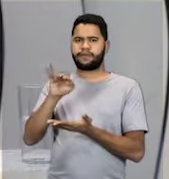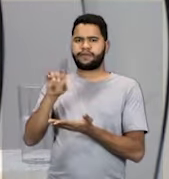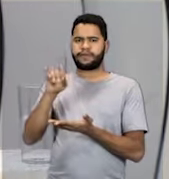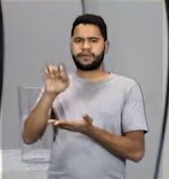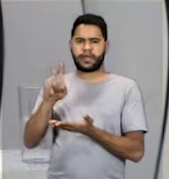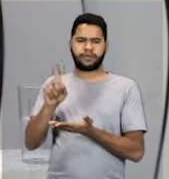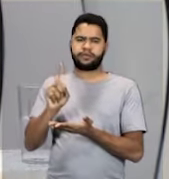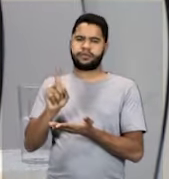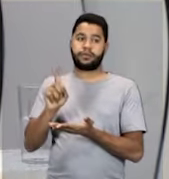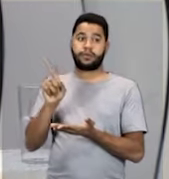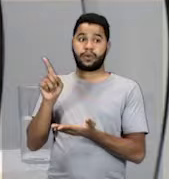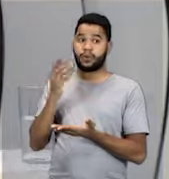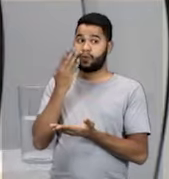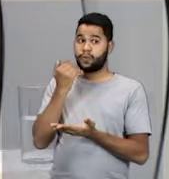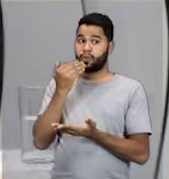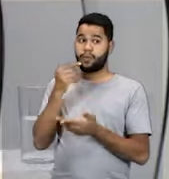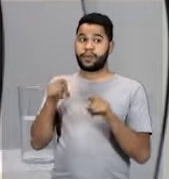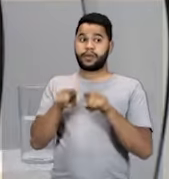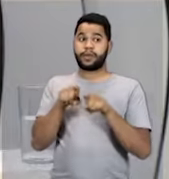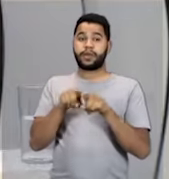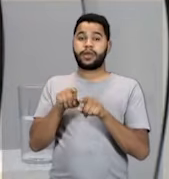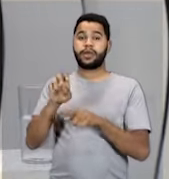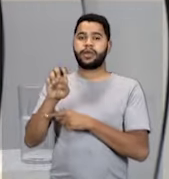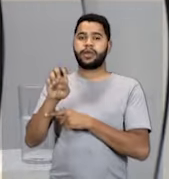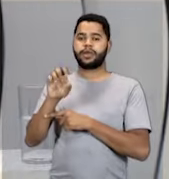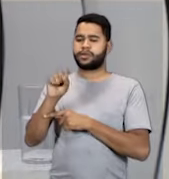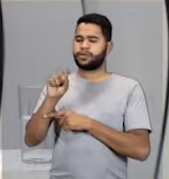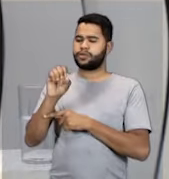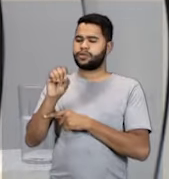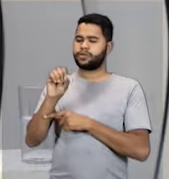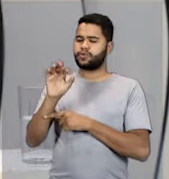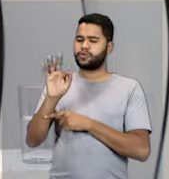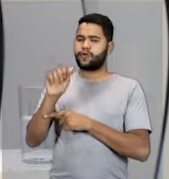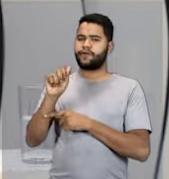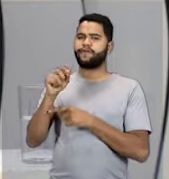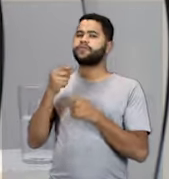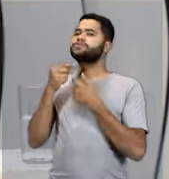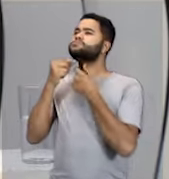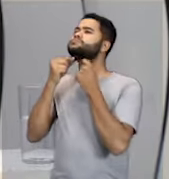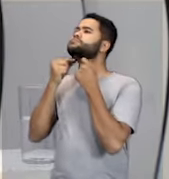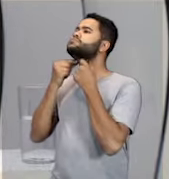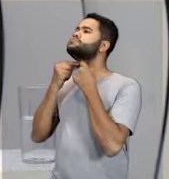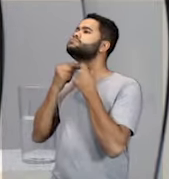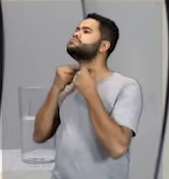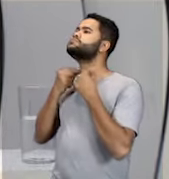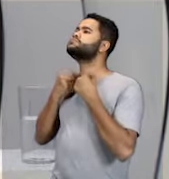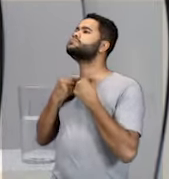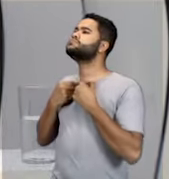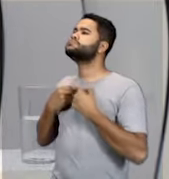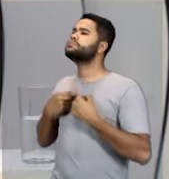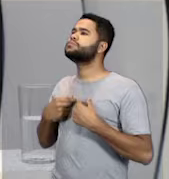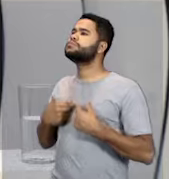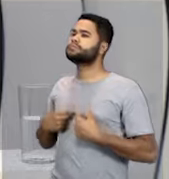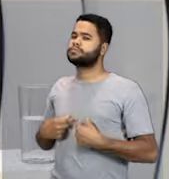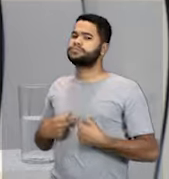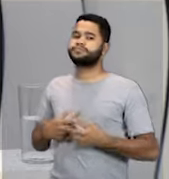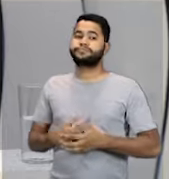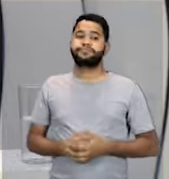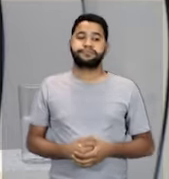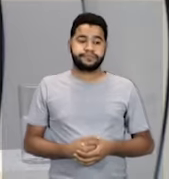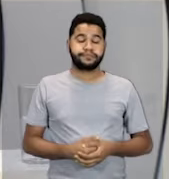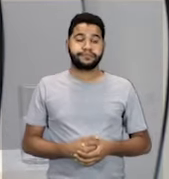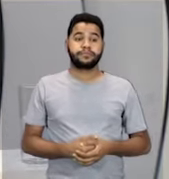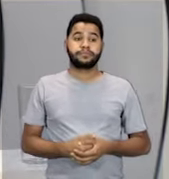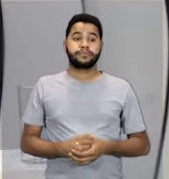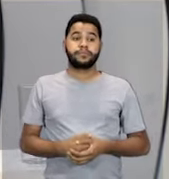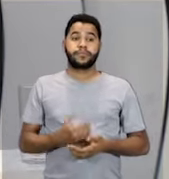aqui é o alimento, isso aqui é o nosso esôfago, aquilo que desce aqui da nossa garganta e vai até lá no estômago.